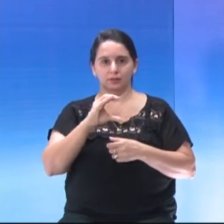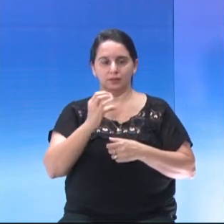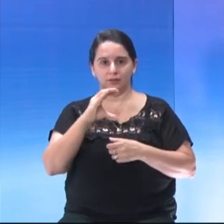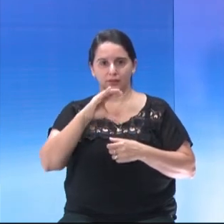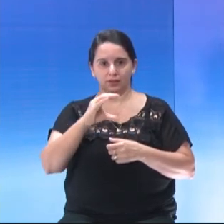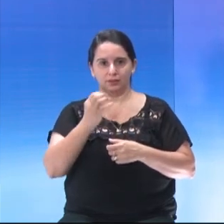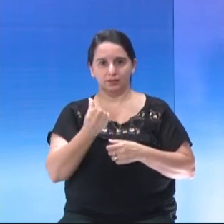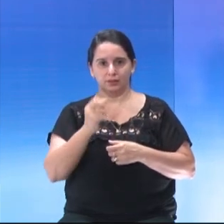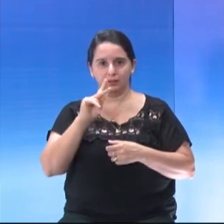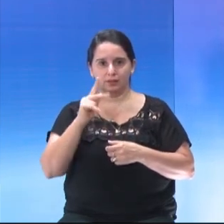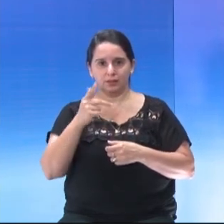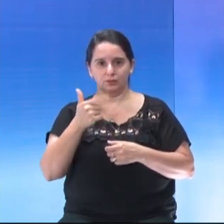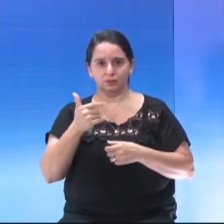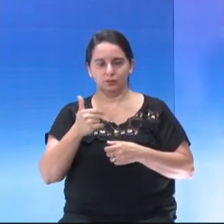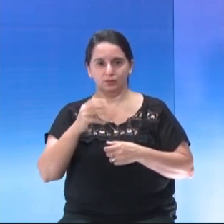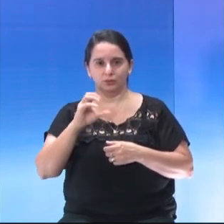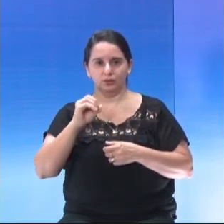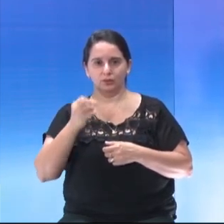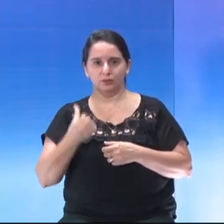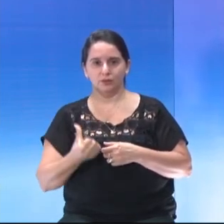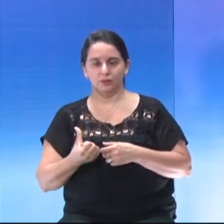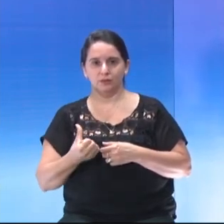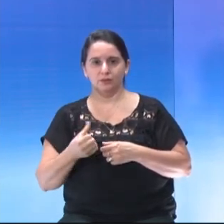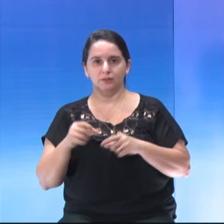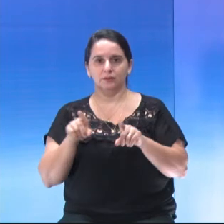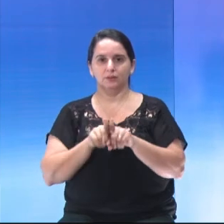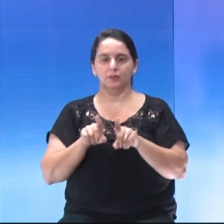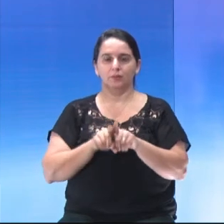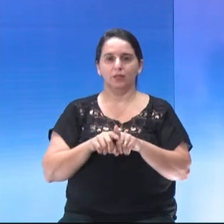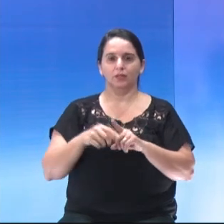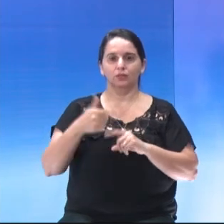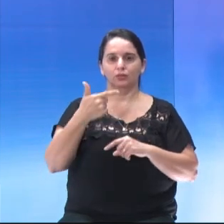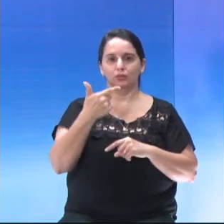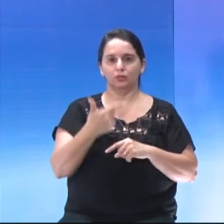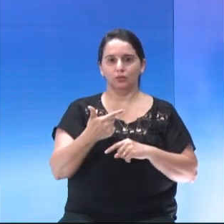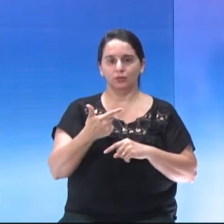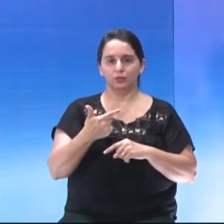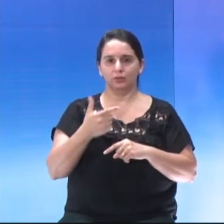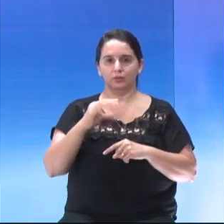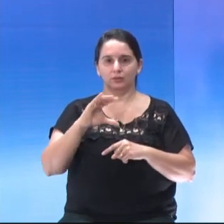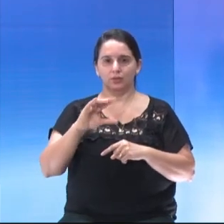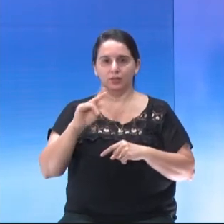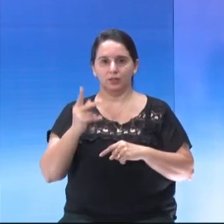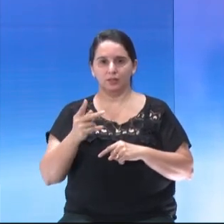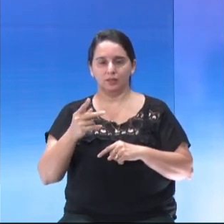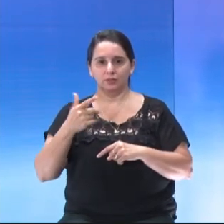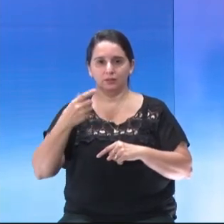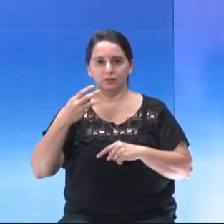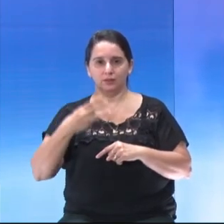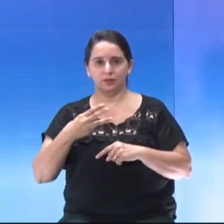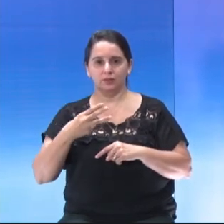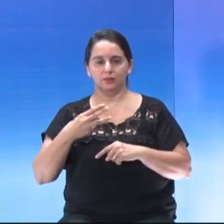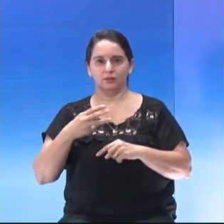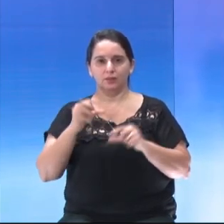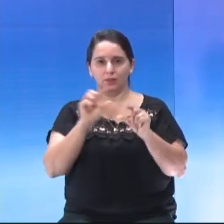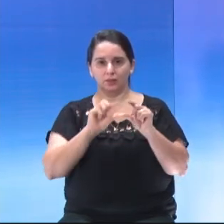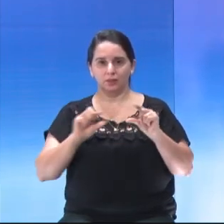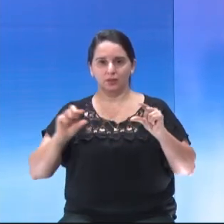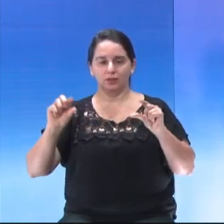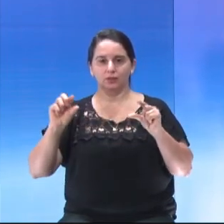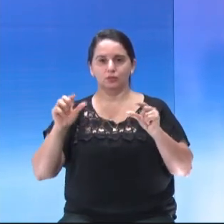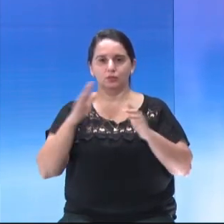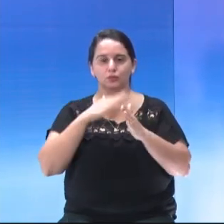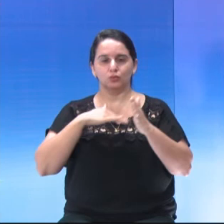glicose aqui, ó, o C6H12O6, e sobrou 2 moléculas, 2 mols de ácido lático. Observe que